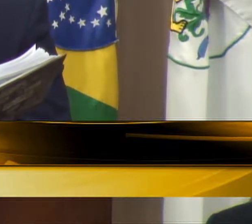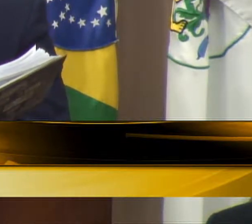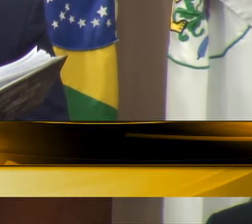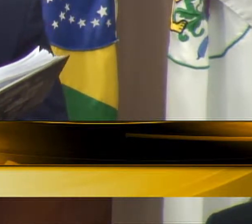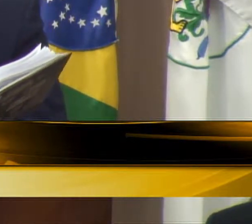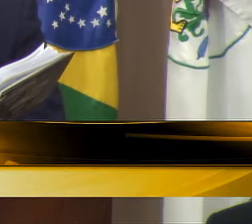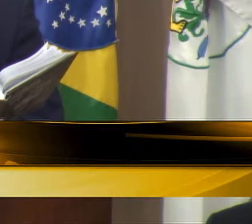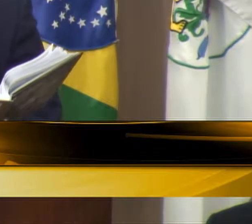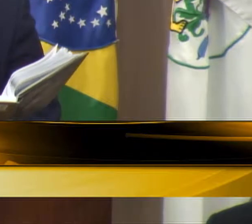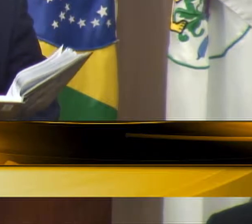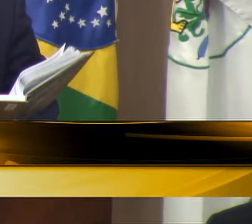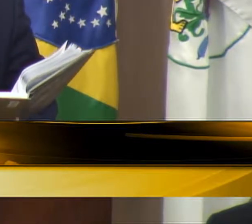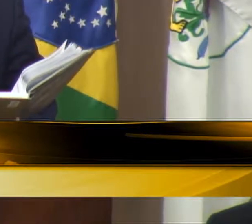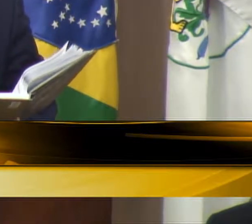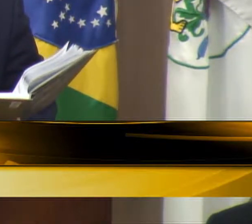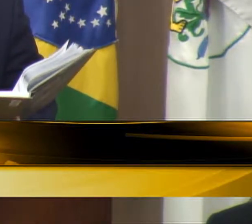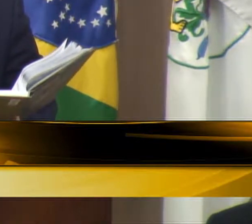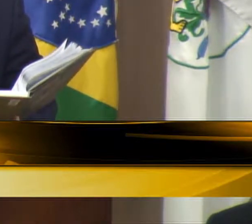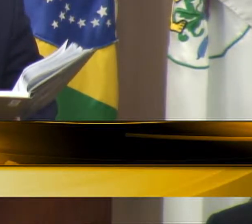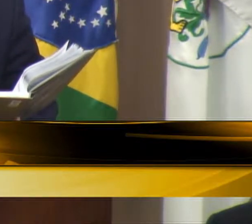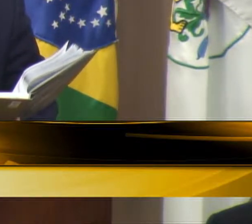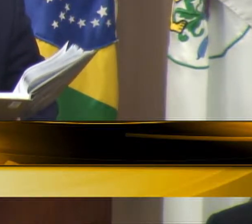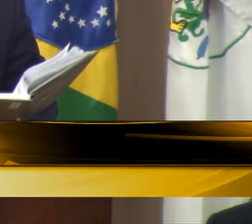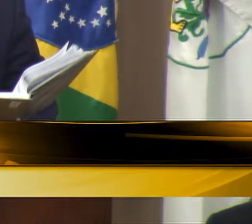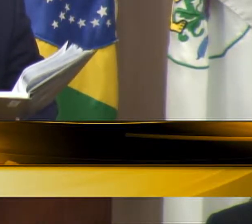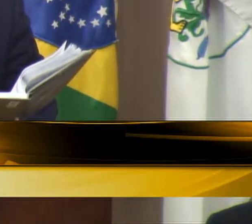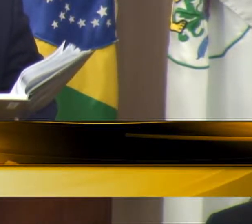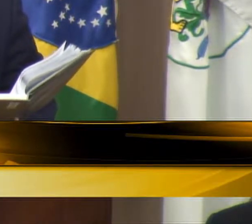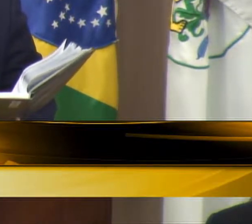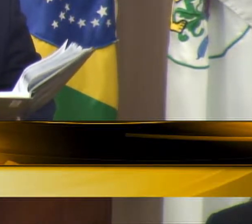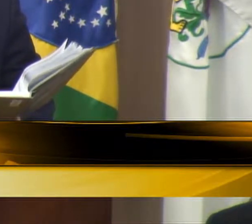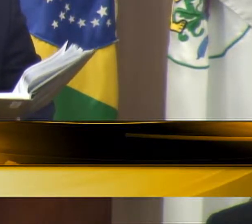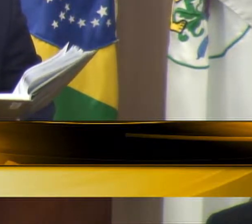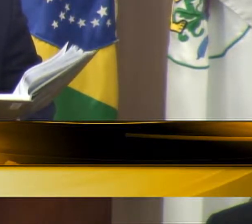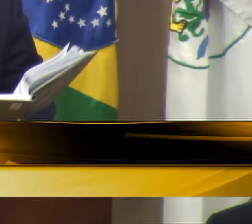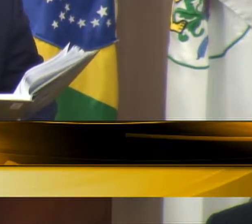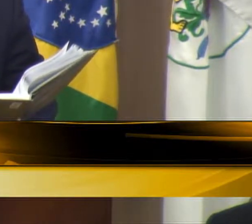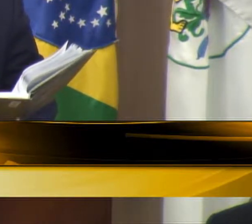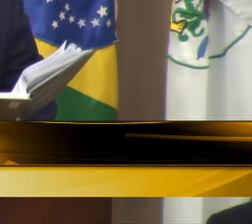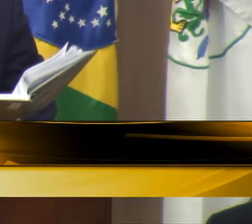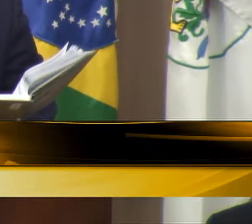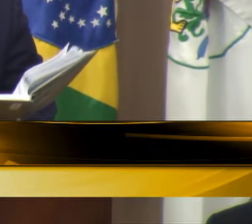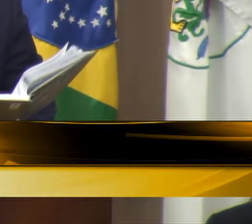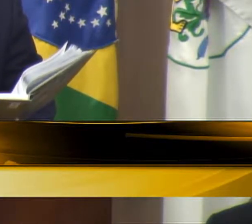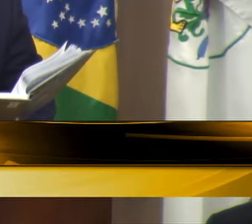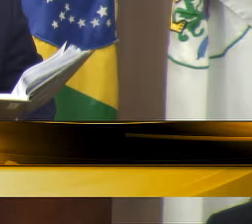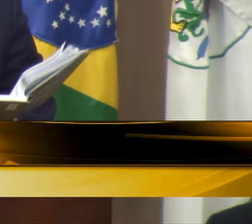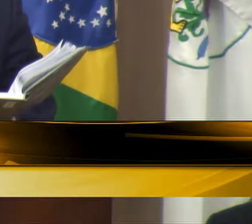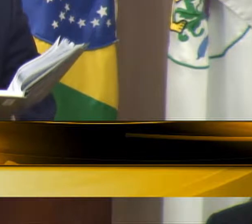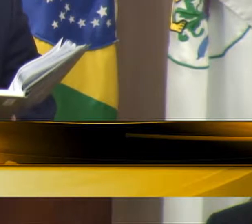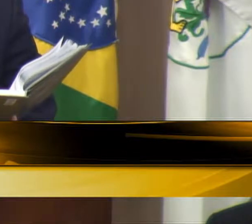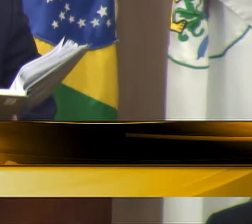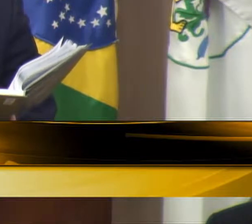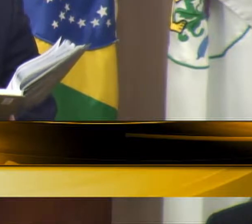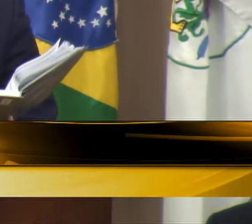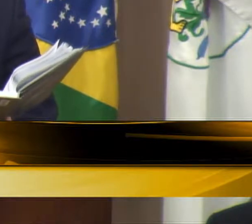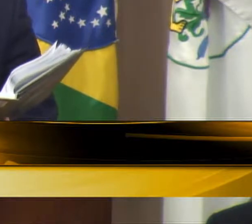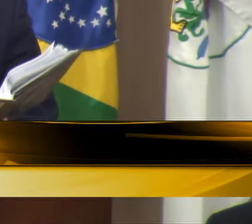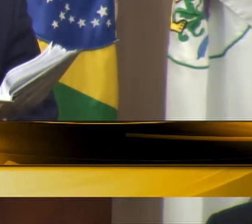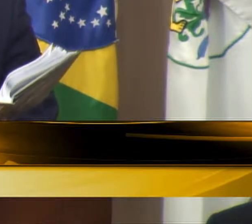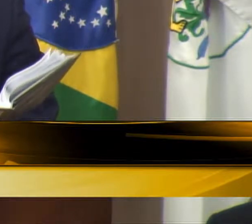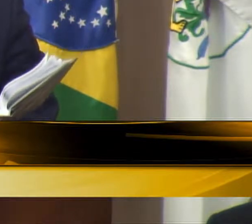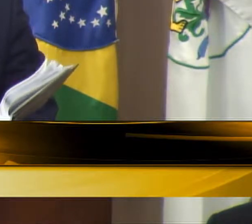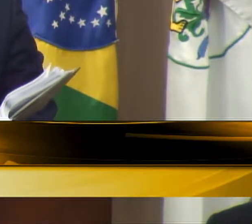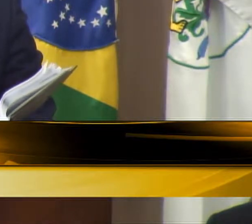de urgência sem nunca ter me visto antes, me passou tranquilidade e confiança. Uma ótima